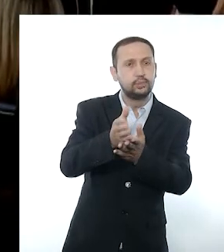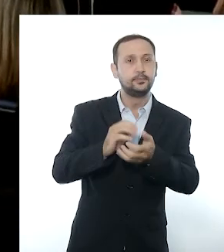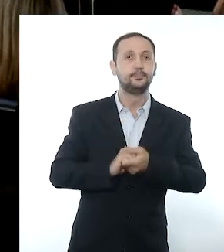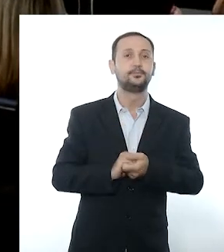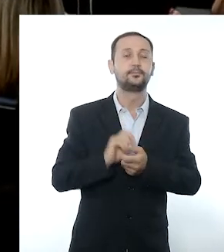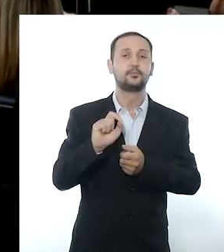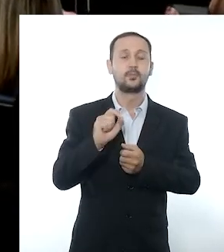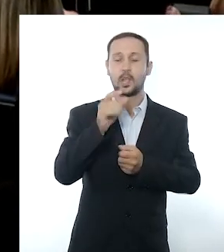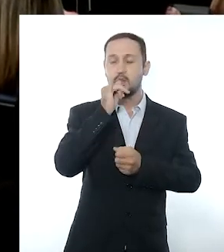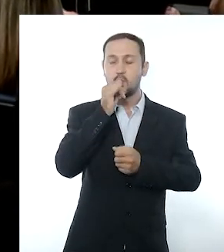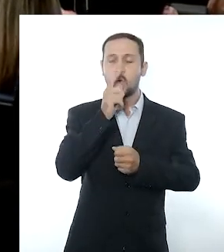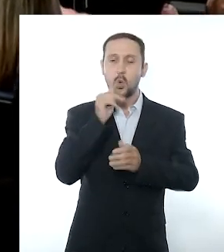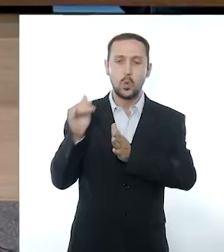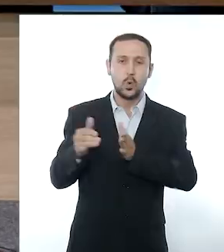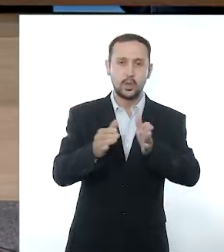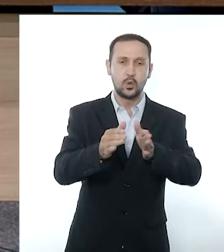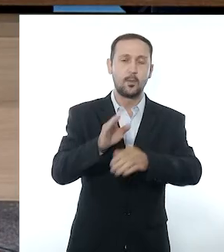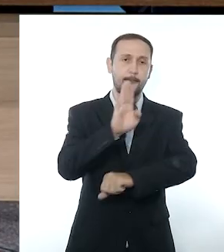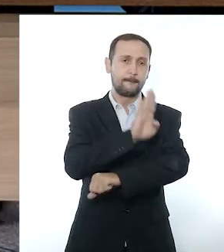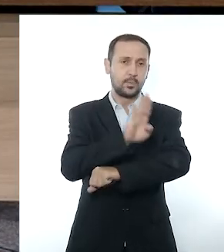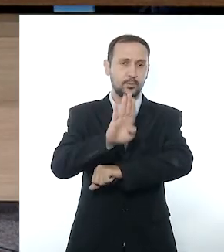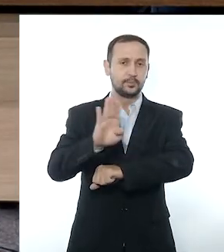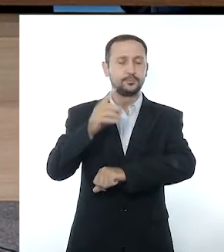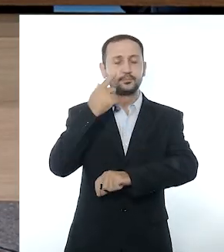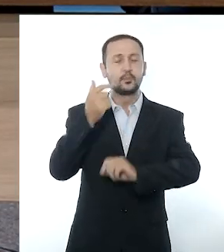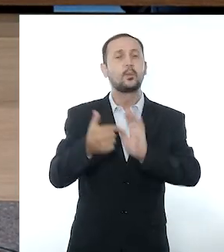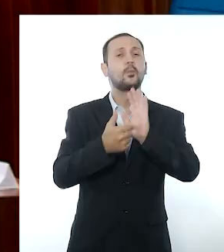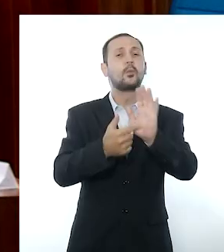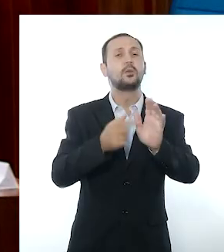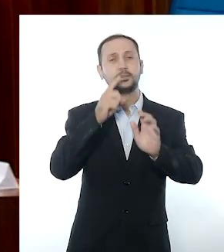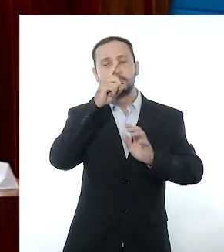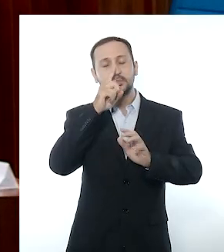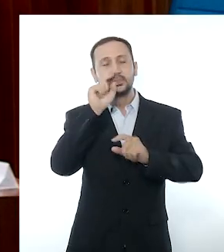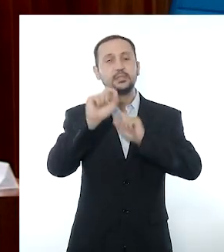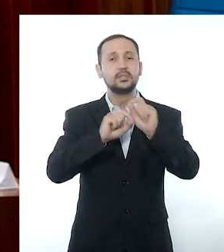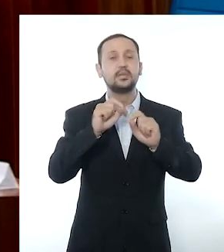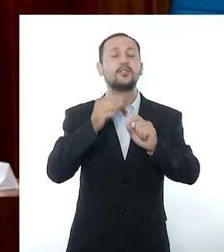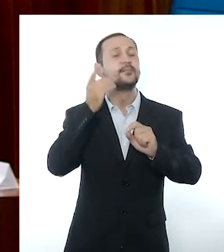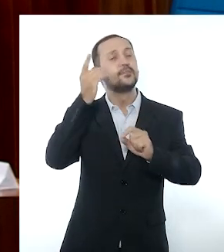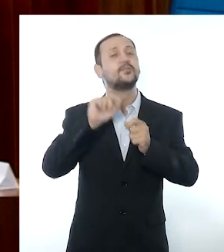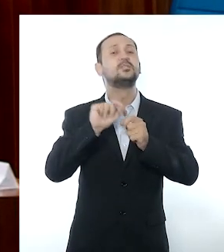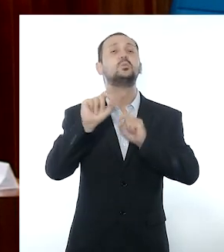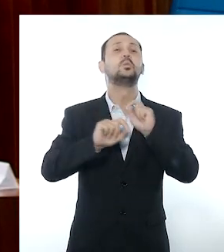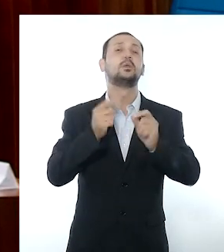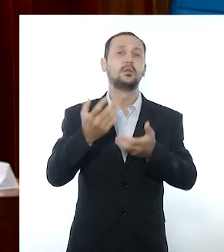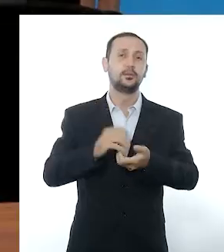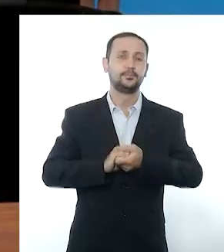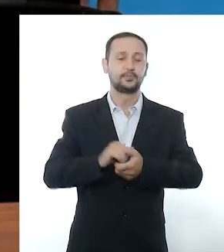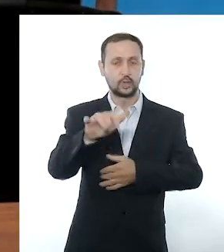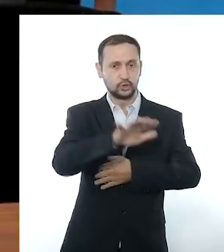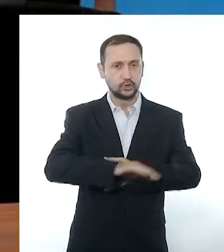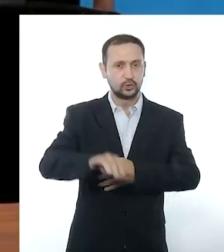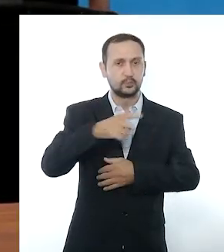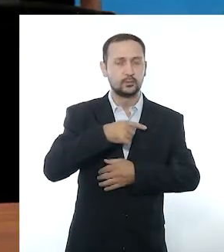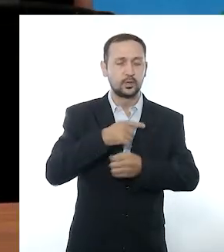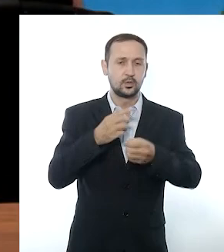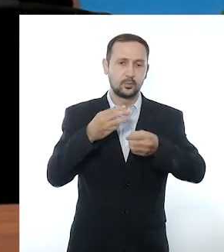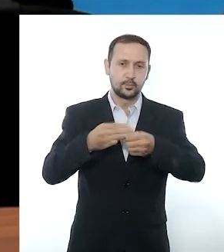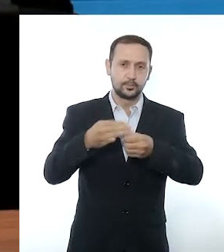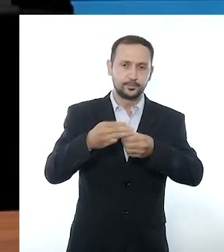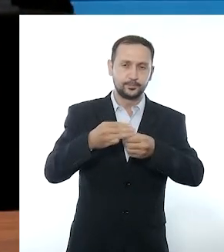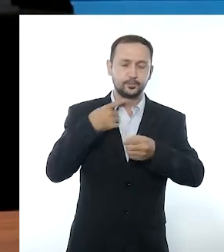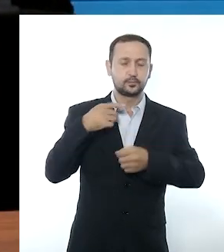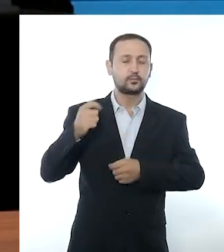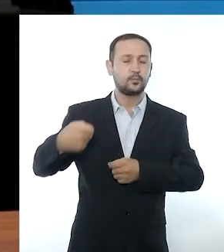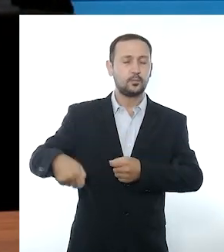o Rio Bodoquena em risco, deputados debatem que ações podem ser tomadas. A região compreende os